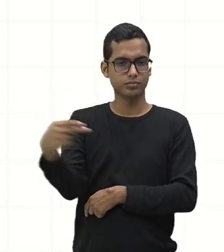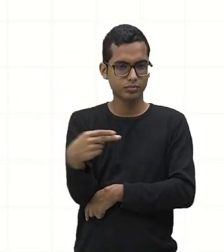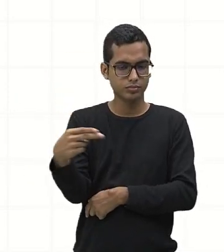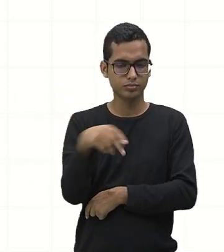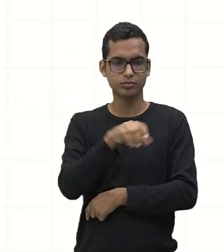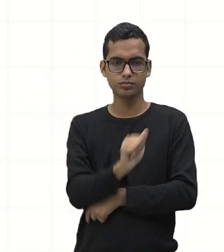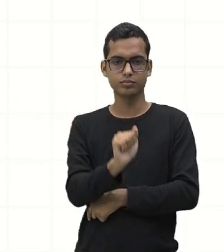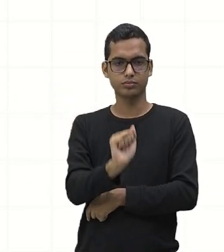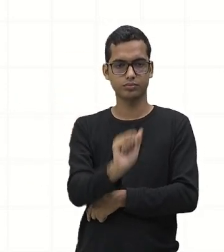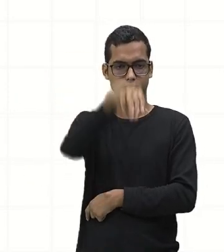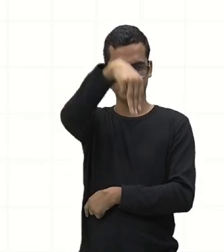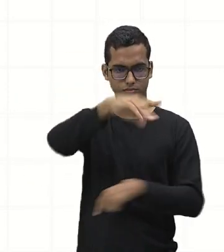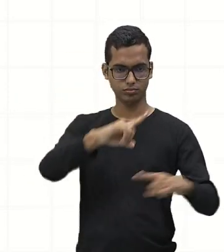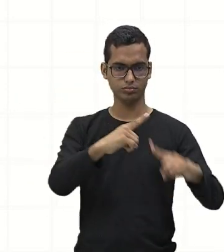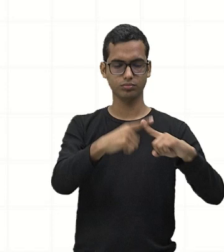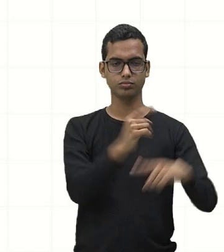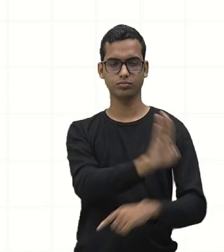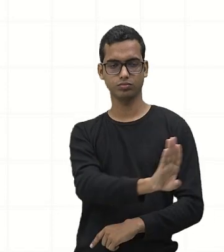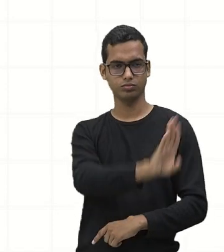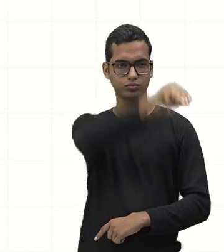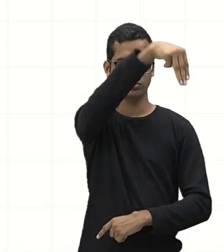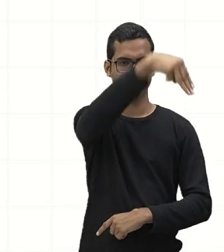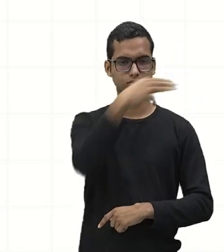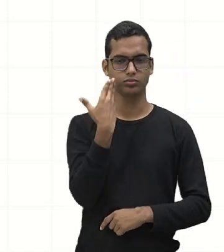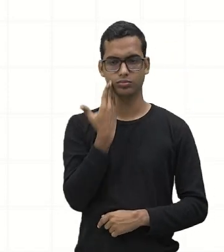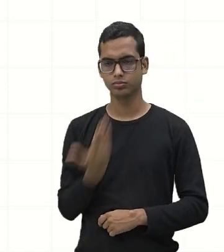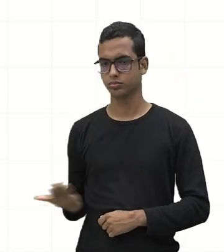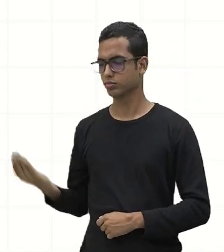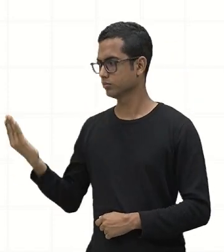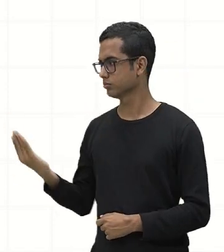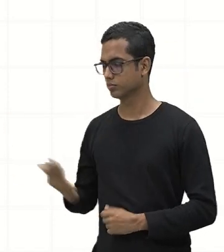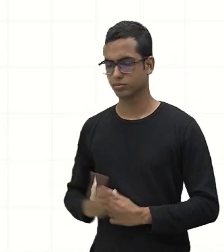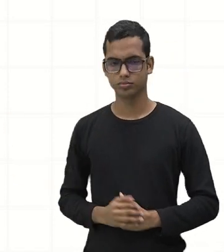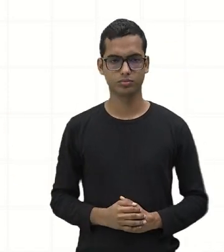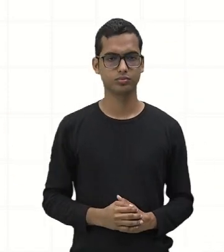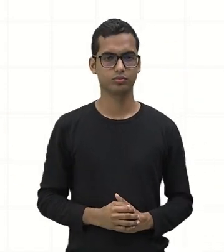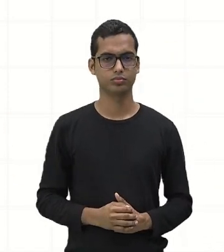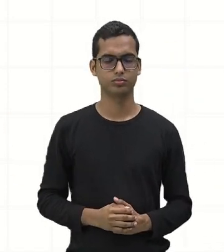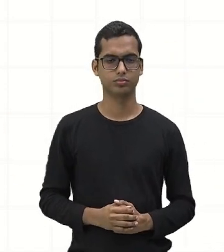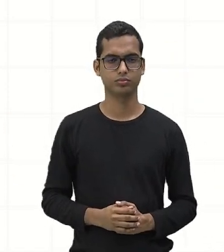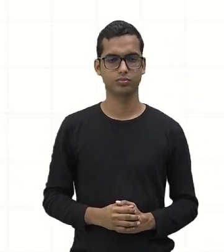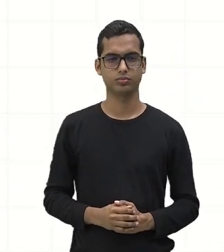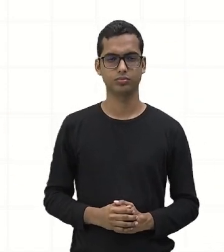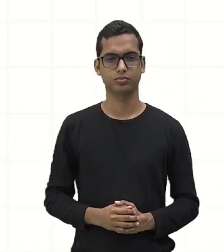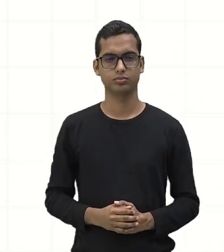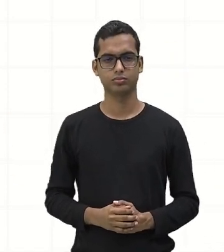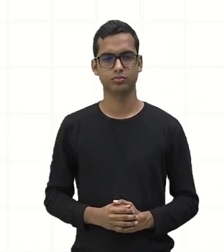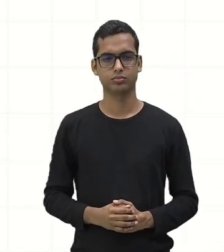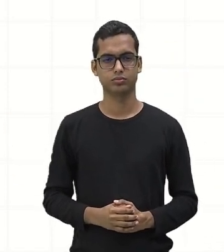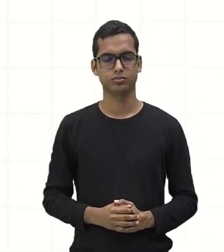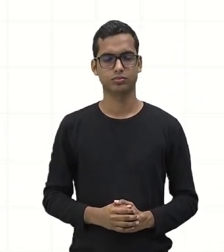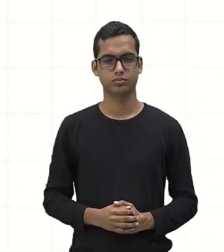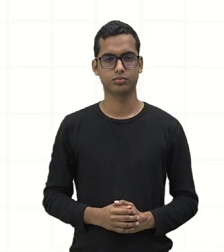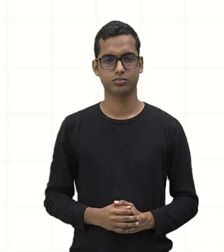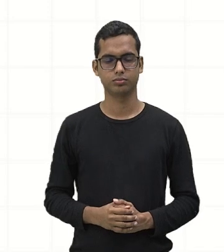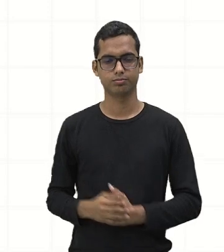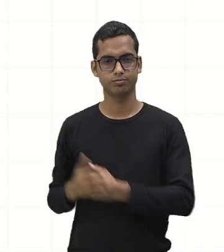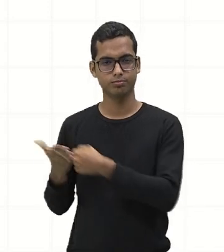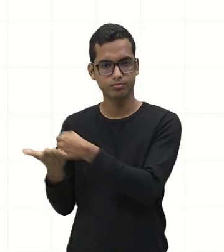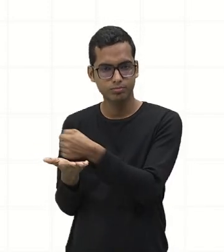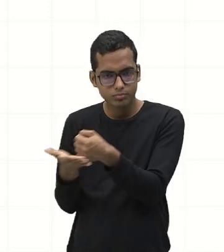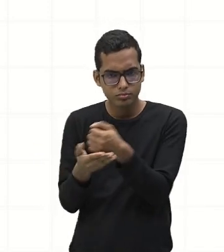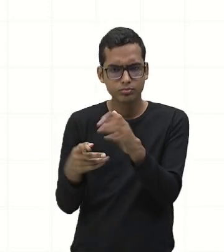um expoente, tá? Então, a nossa base aqui, ela é, base,